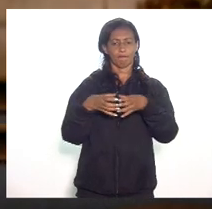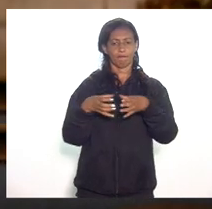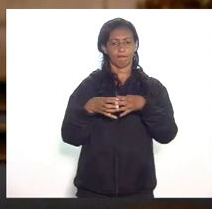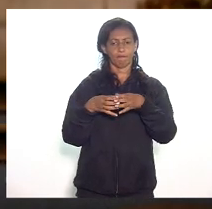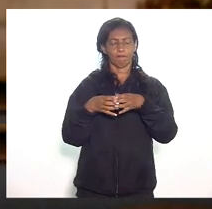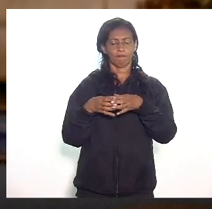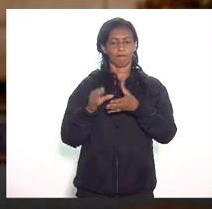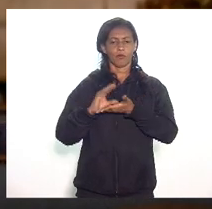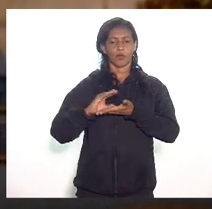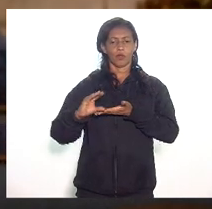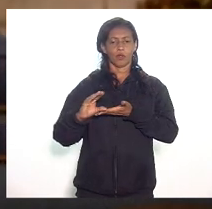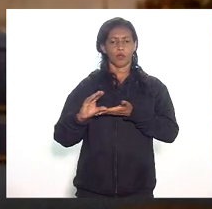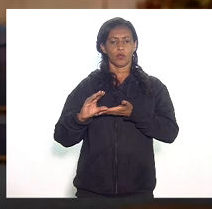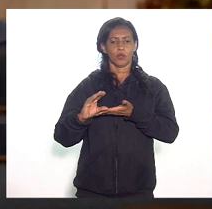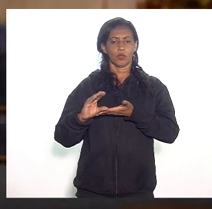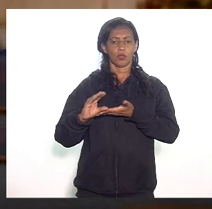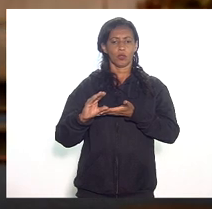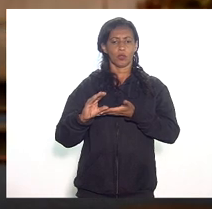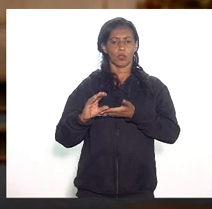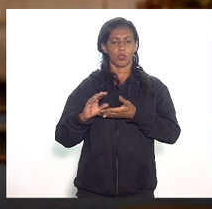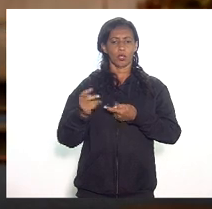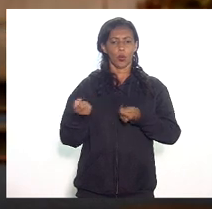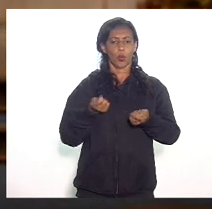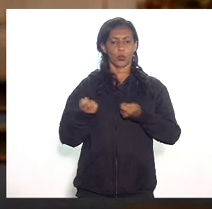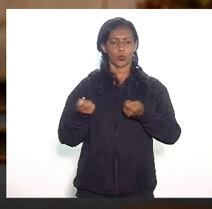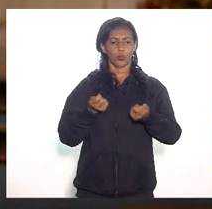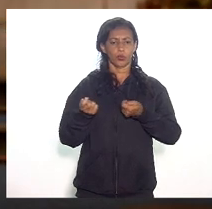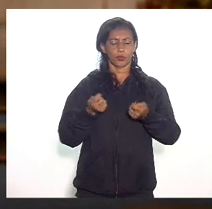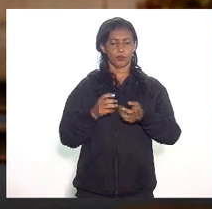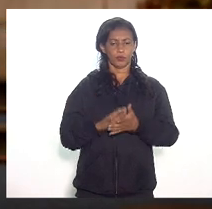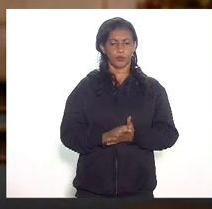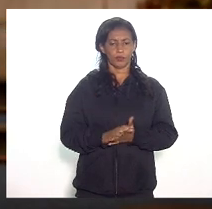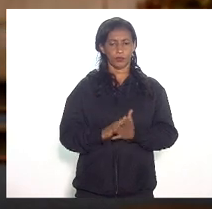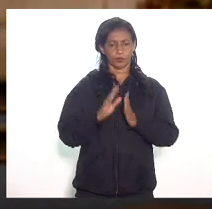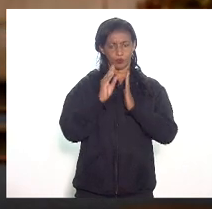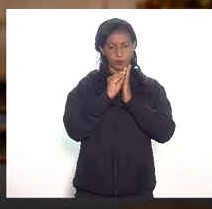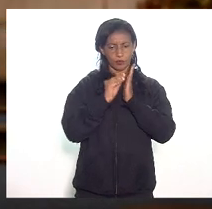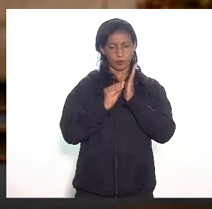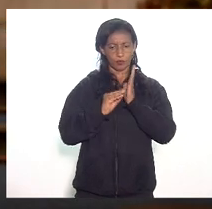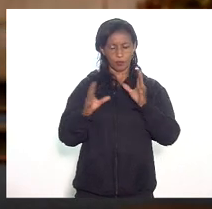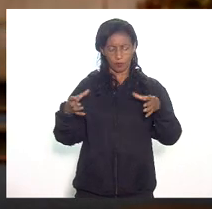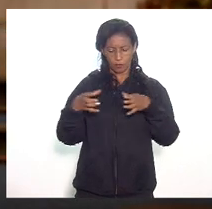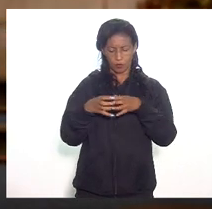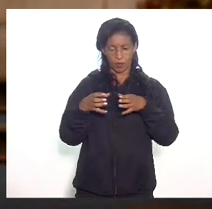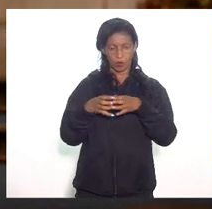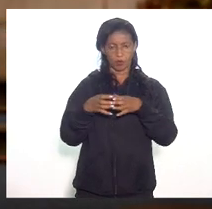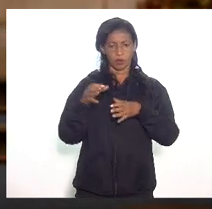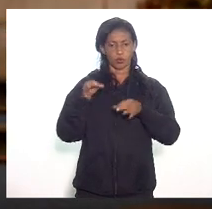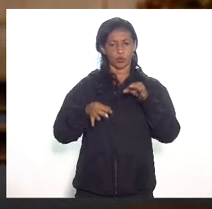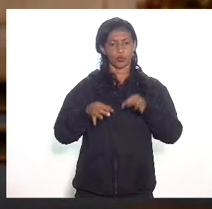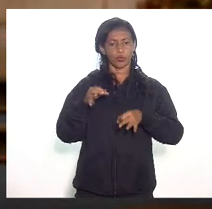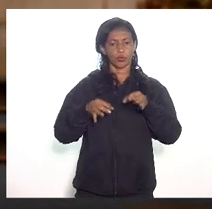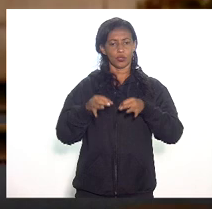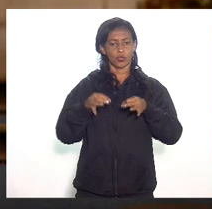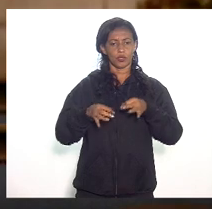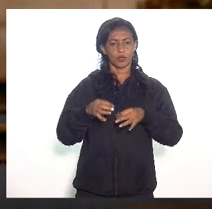de Orçamento, Finanças, Fiscalização Financeira e Controle. Para emitir parecer pela Comissão de Constituição e Justiça, deputado Márcio Pacheco.